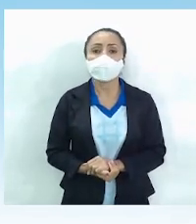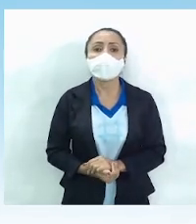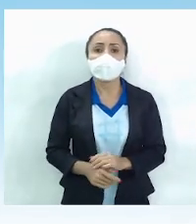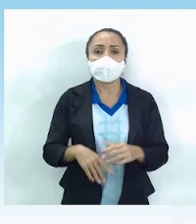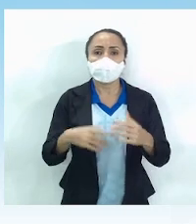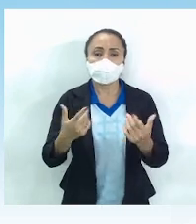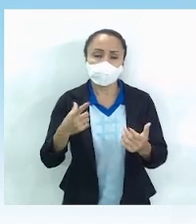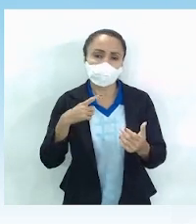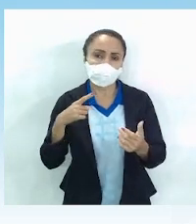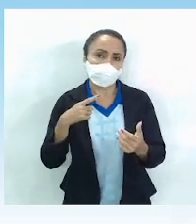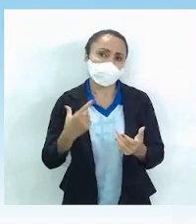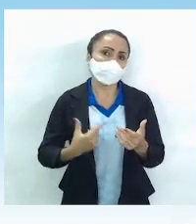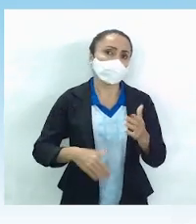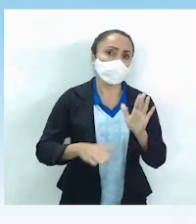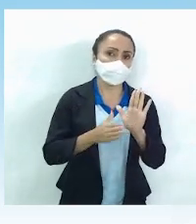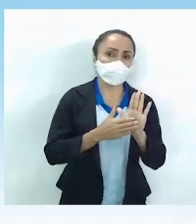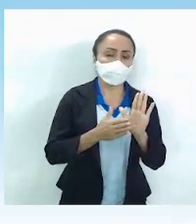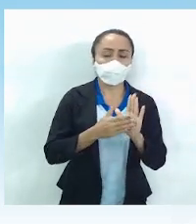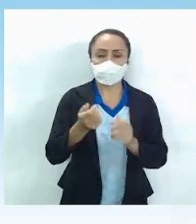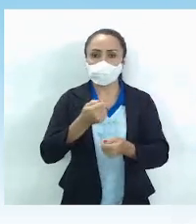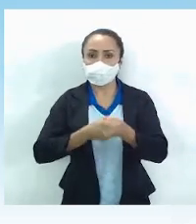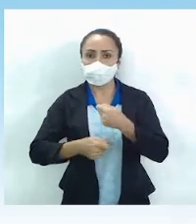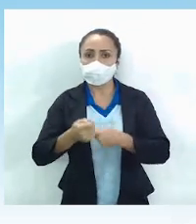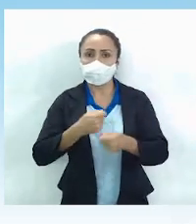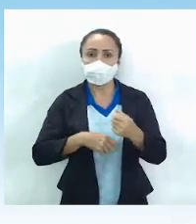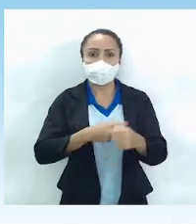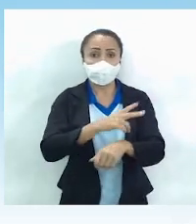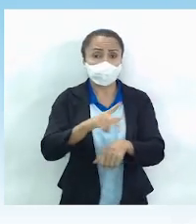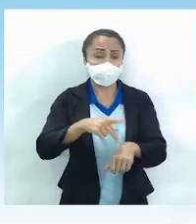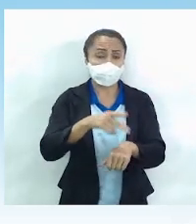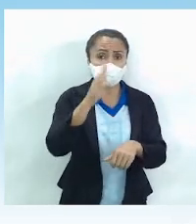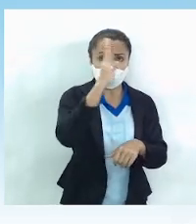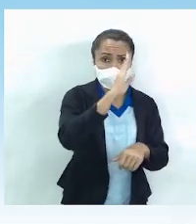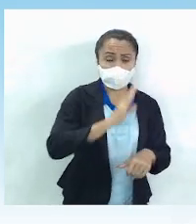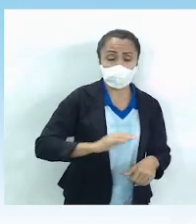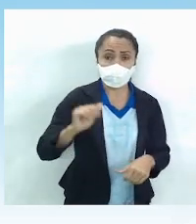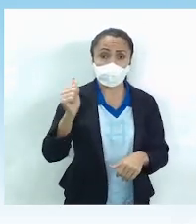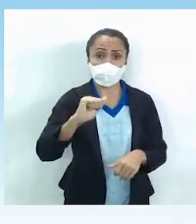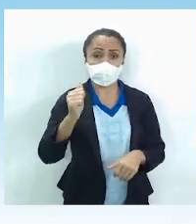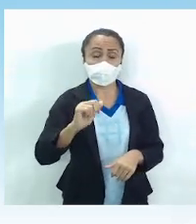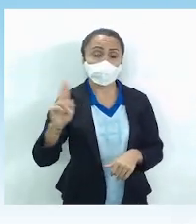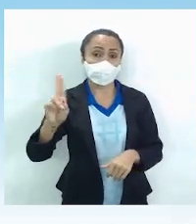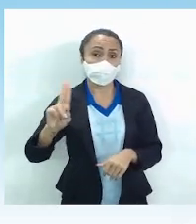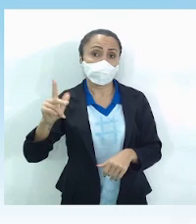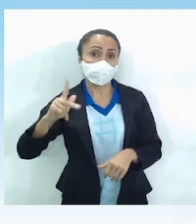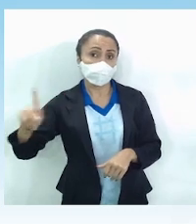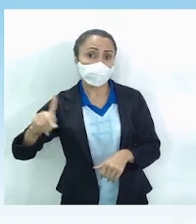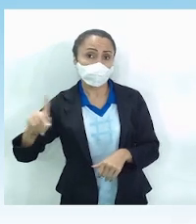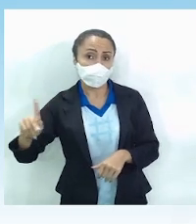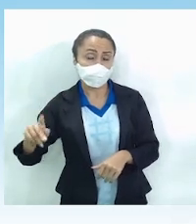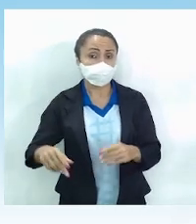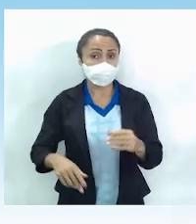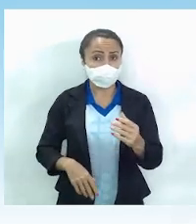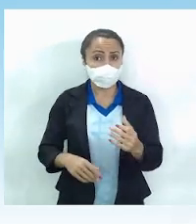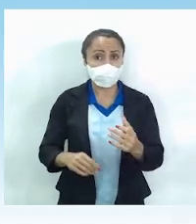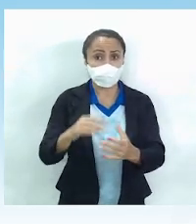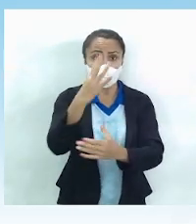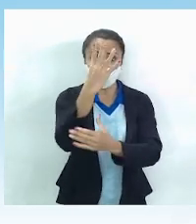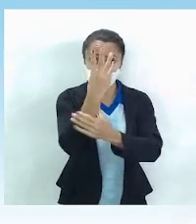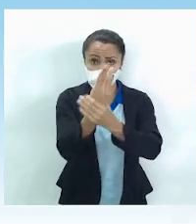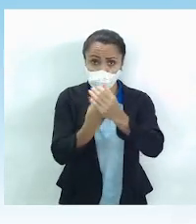mercado comum entre os países do Sul, Brasil, Argentina, Uruguai e Paraguai, mas